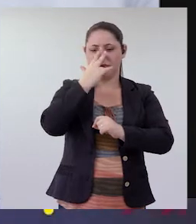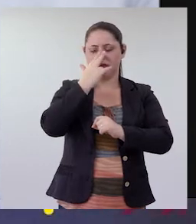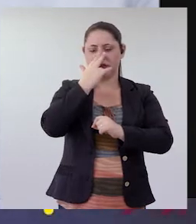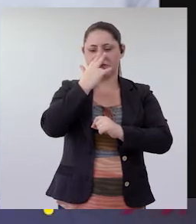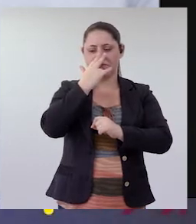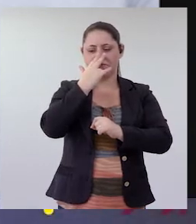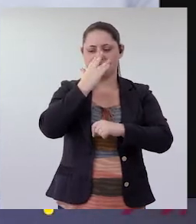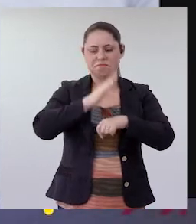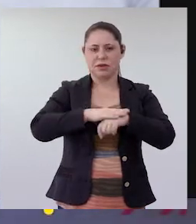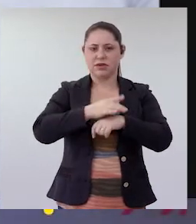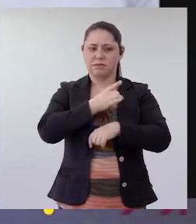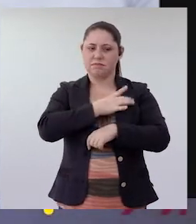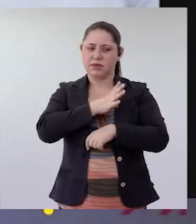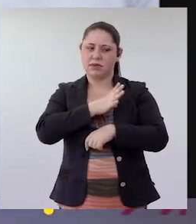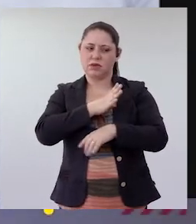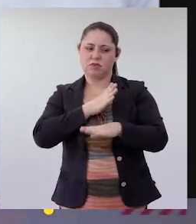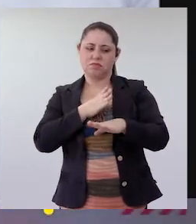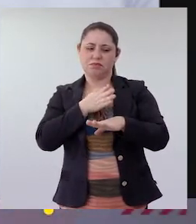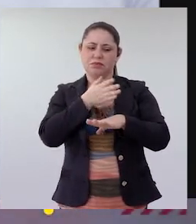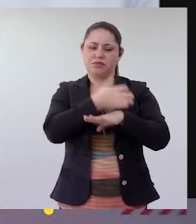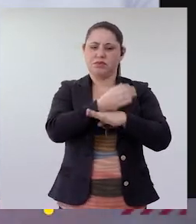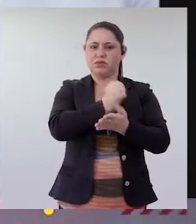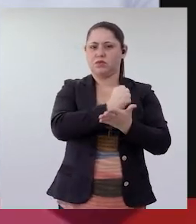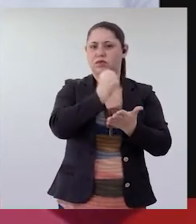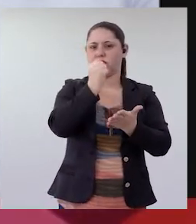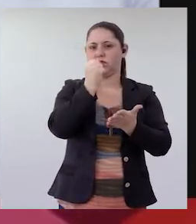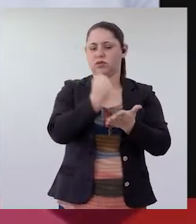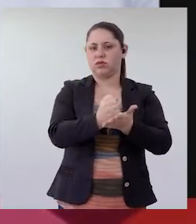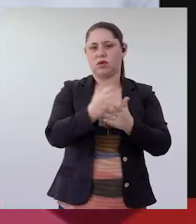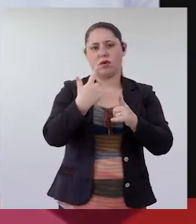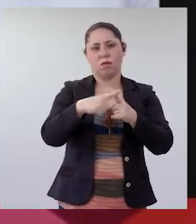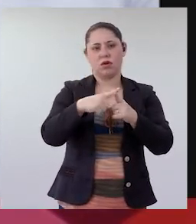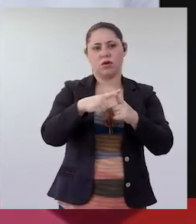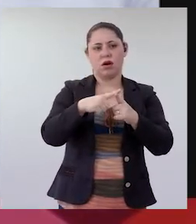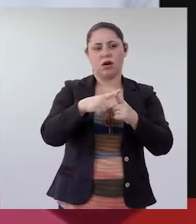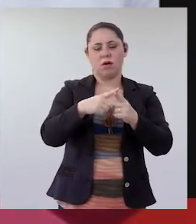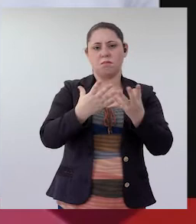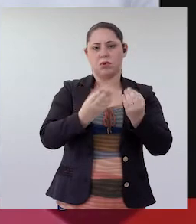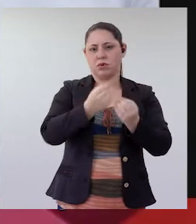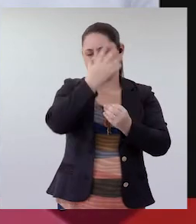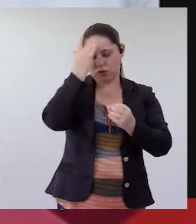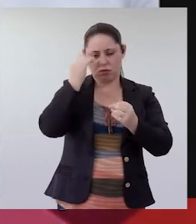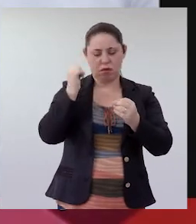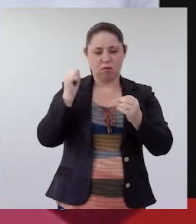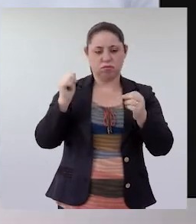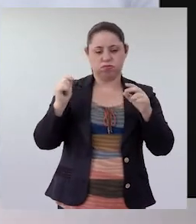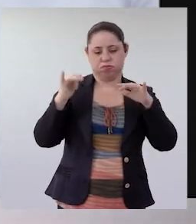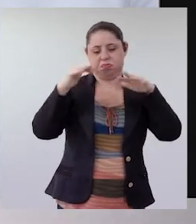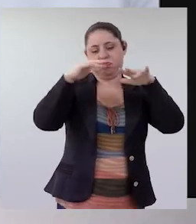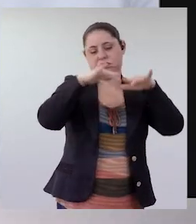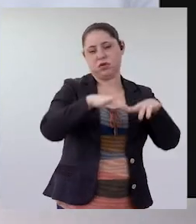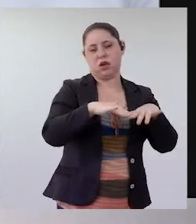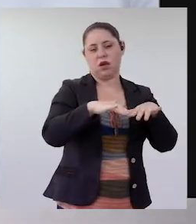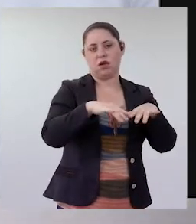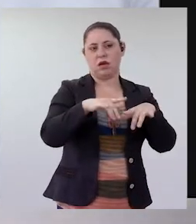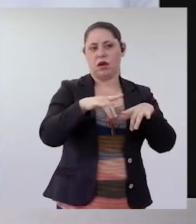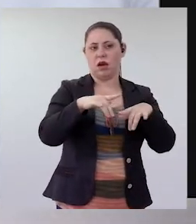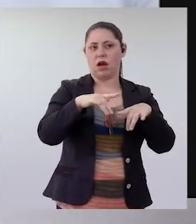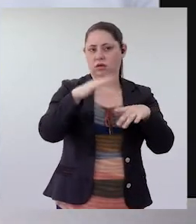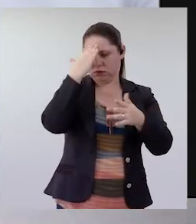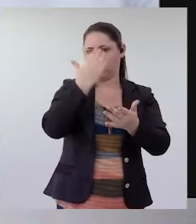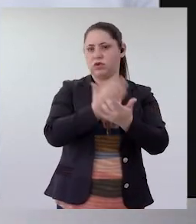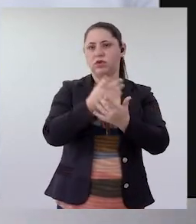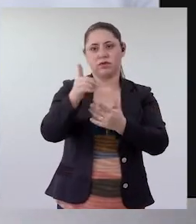mais receio de sair e ir até um cartório por conta de aglomeração. Eu acredito que vocês estejam tomando, né, todos